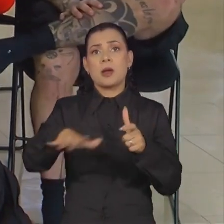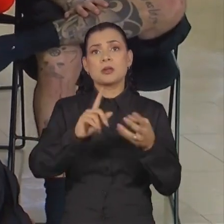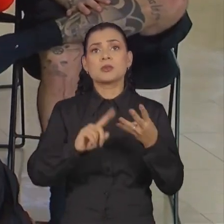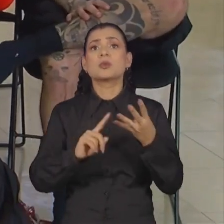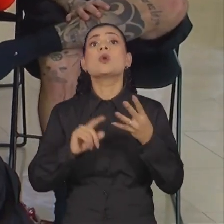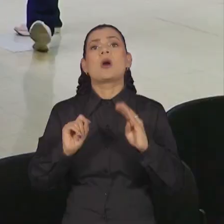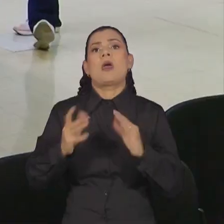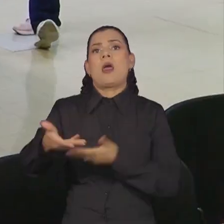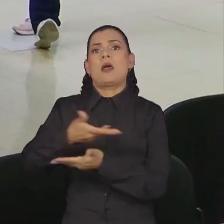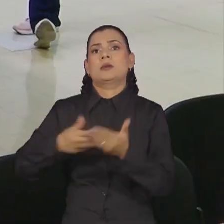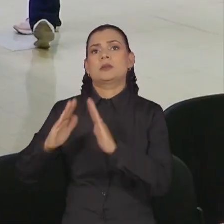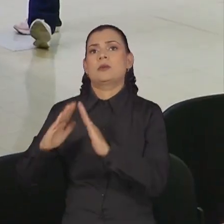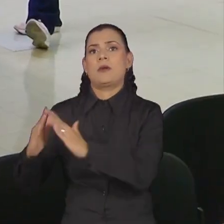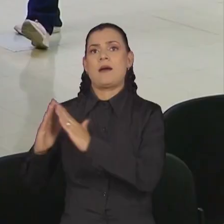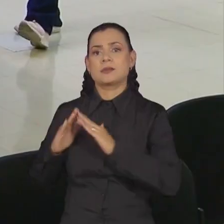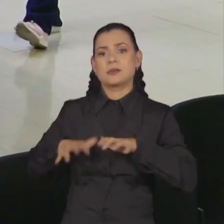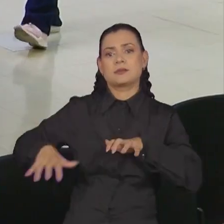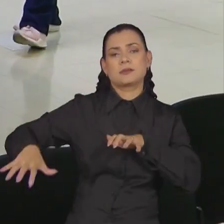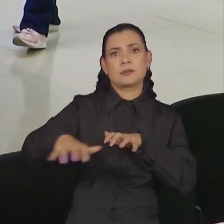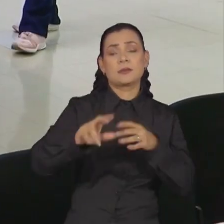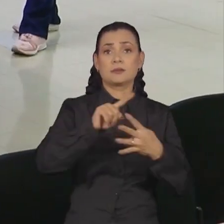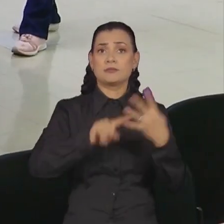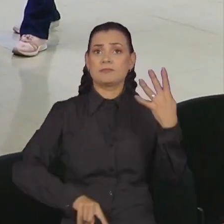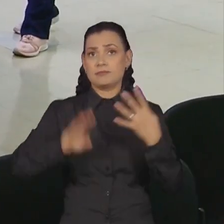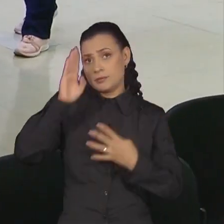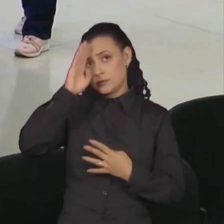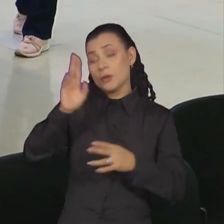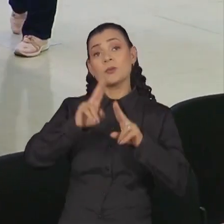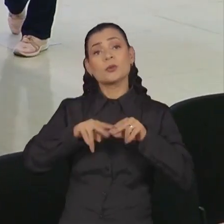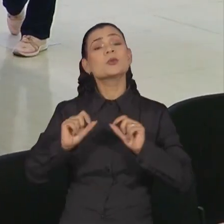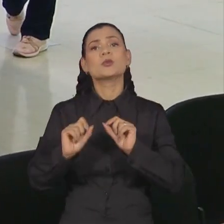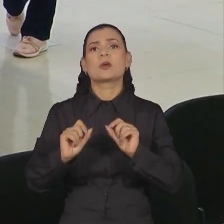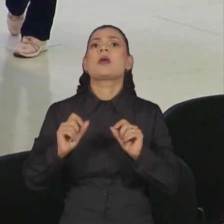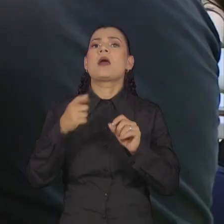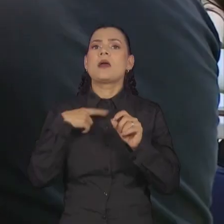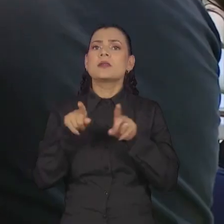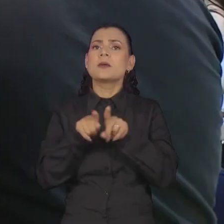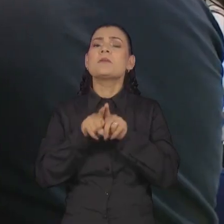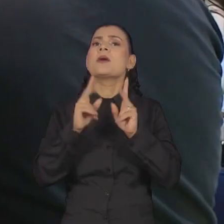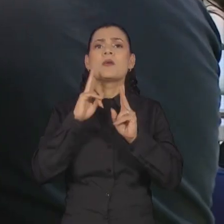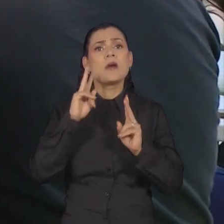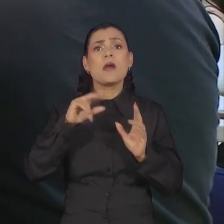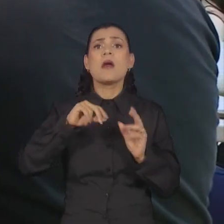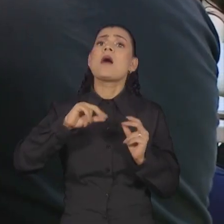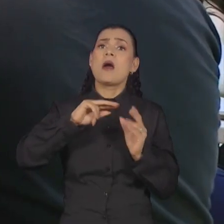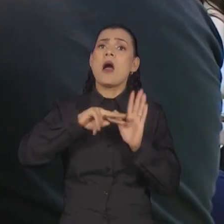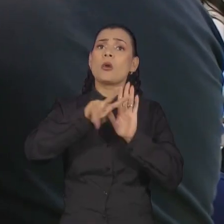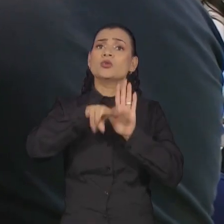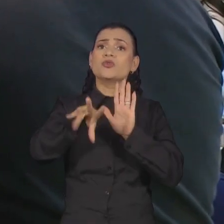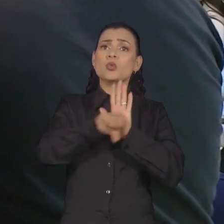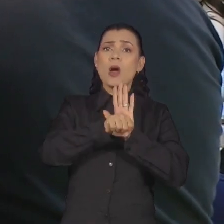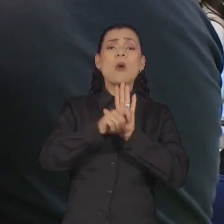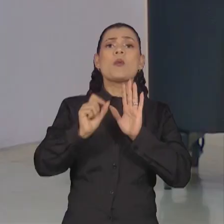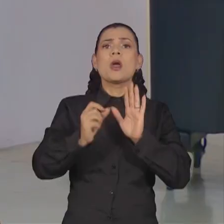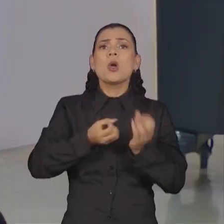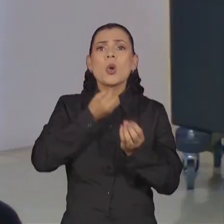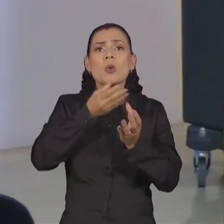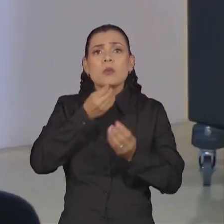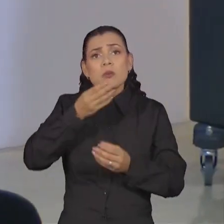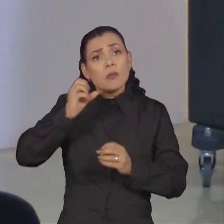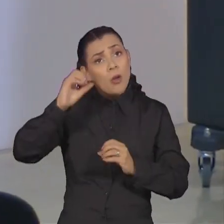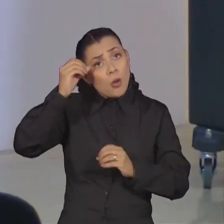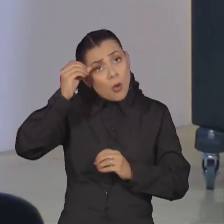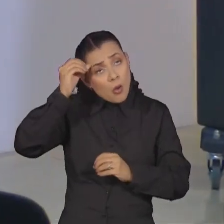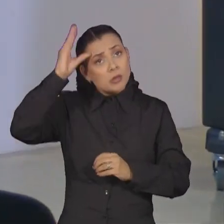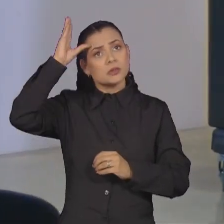com a comunidade. A Educomunicação trabalha a produção audiovisual como método para produzir conhecimento. E isso pode